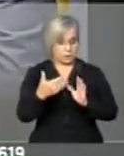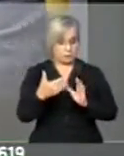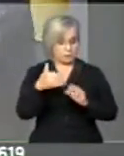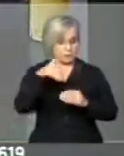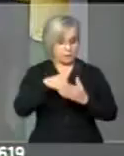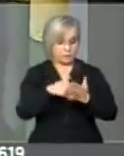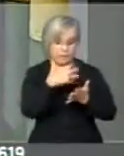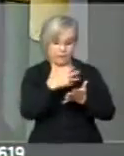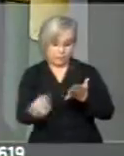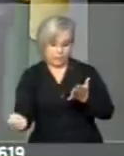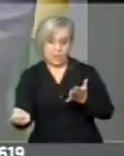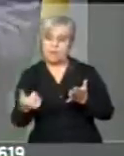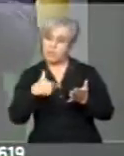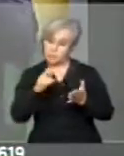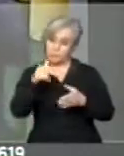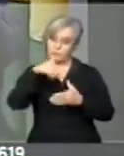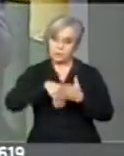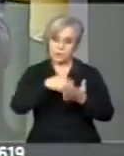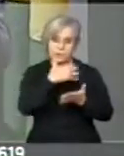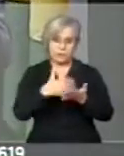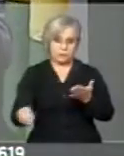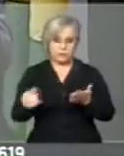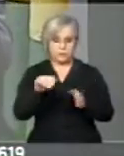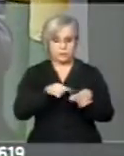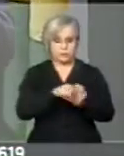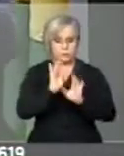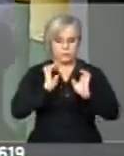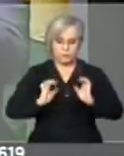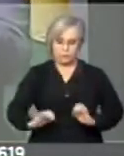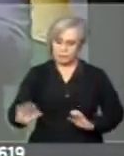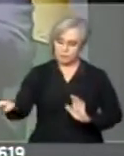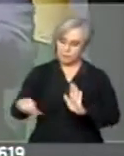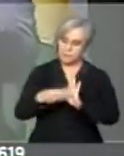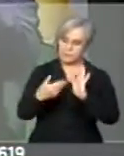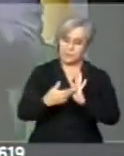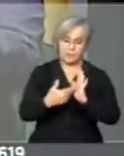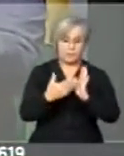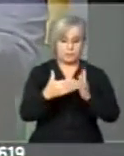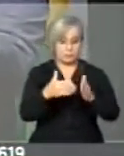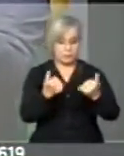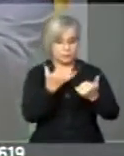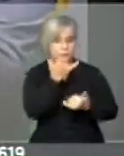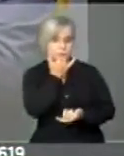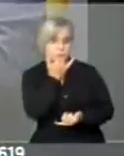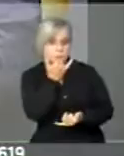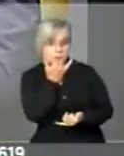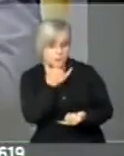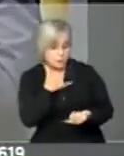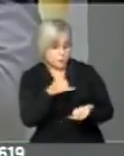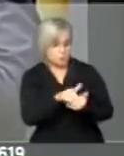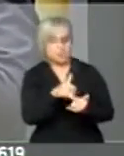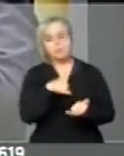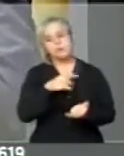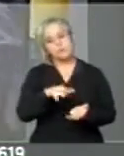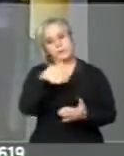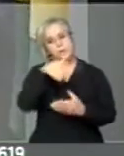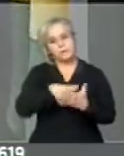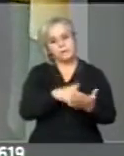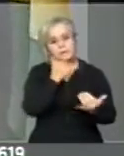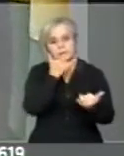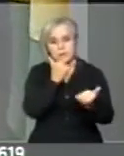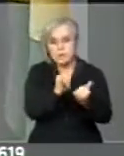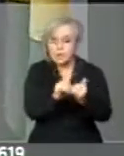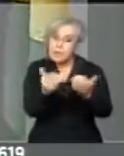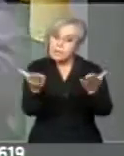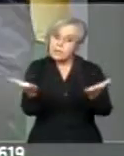cassação. Quando o Conselho de Ética mandou um processo para cá pela absolvição, eu sempre votei pela absolvição. Então, essa é a minha posição,